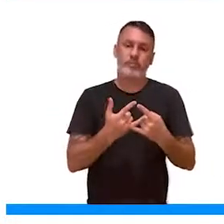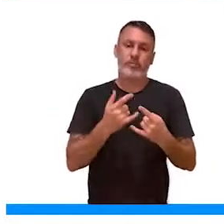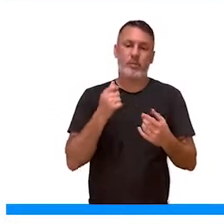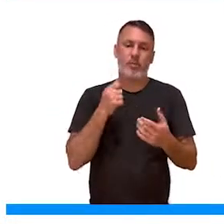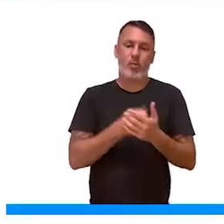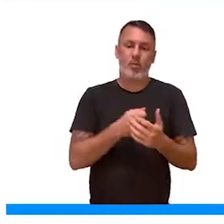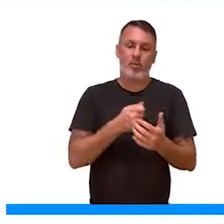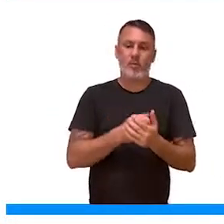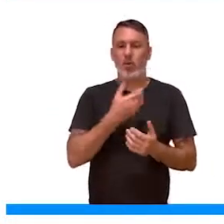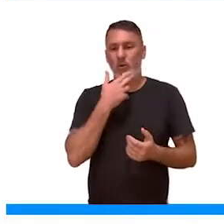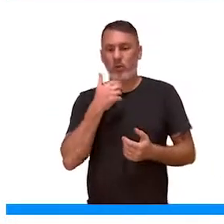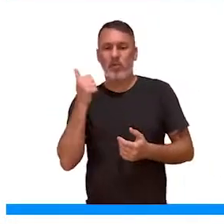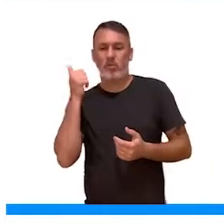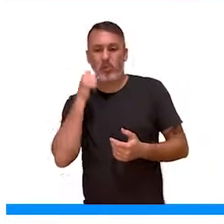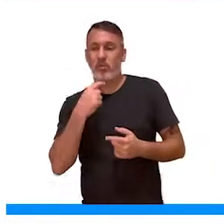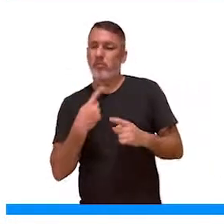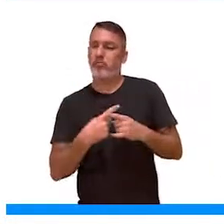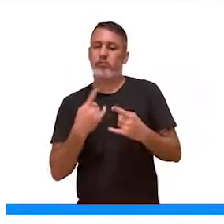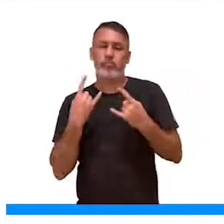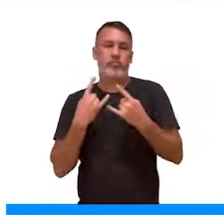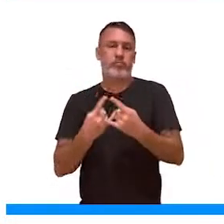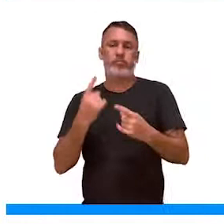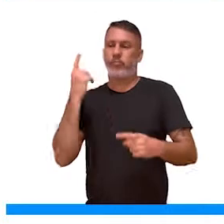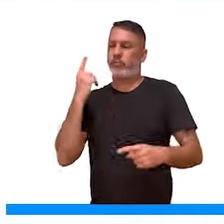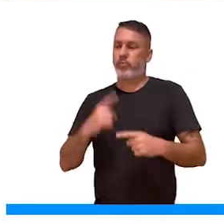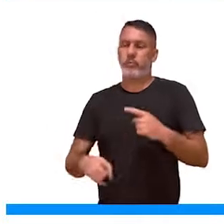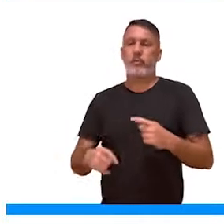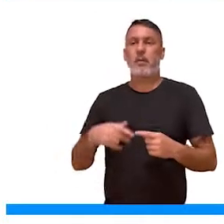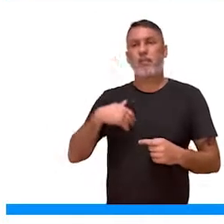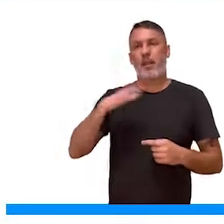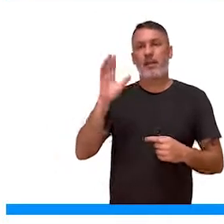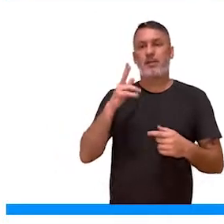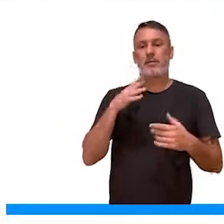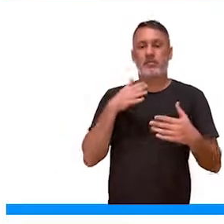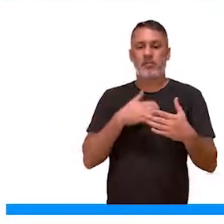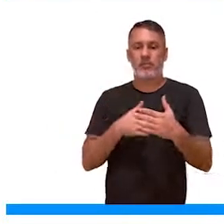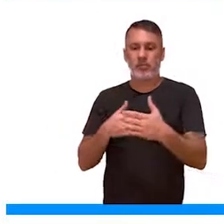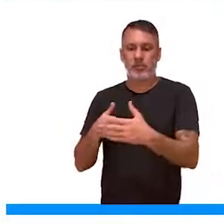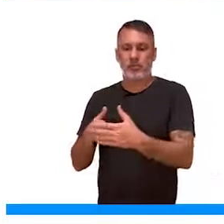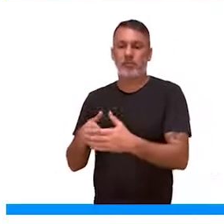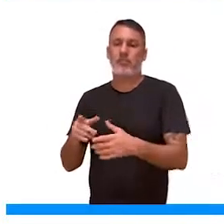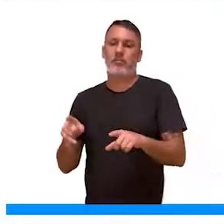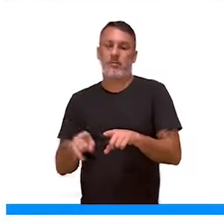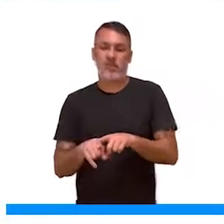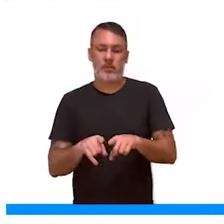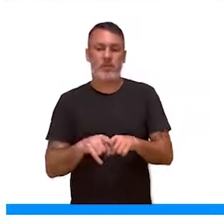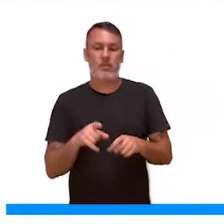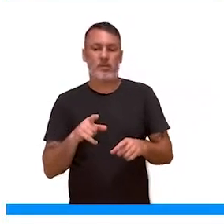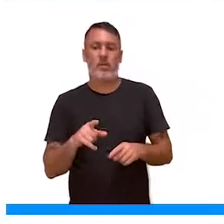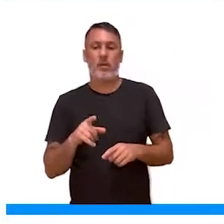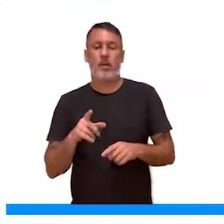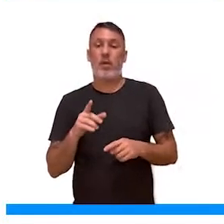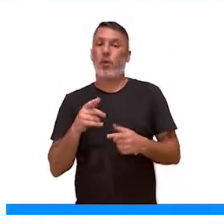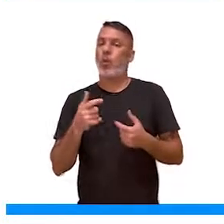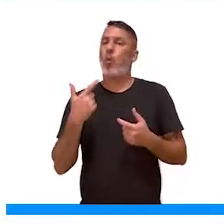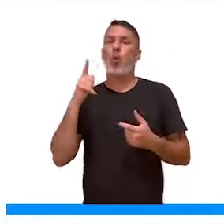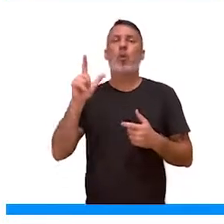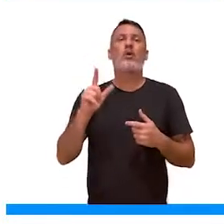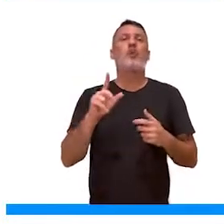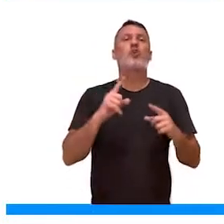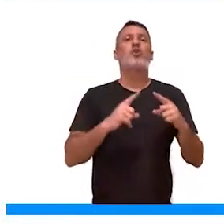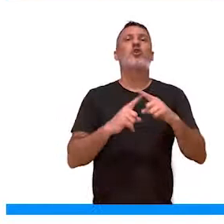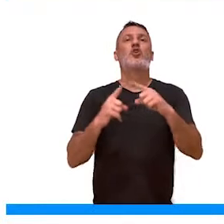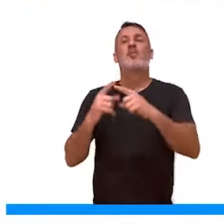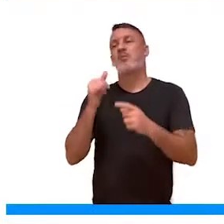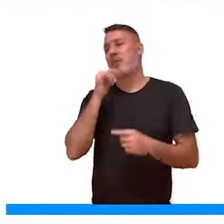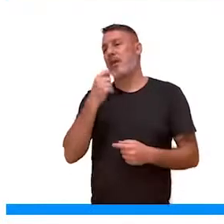principal, porque o preservativo é o único tipo de contraceptivo que a gente tem de barreira que impede essa transmissão. Nenhum